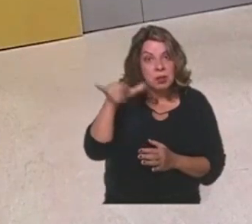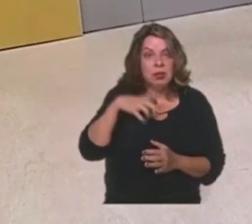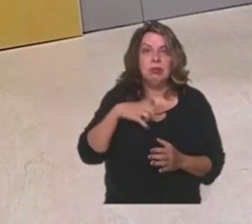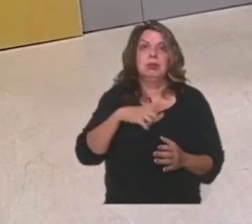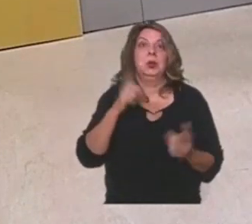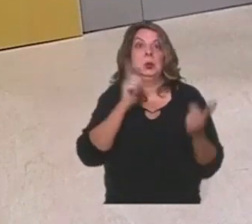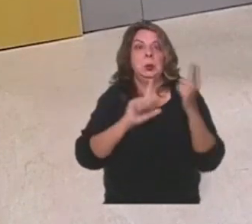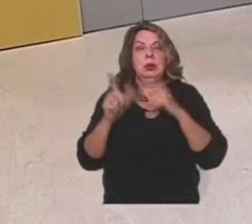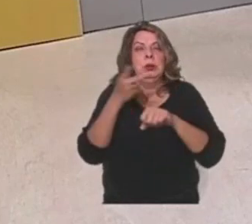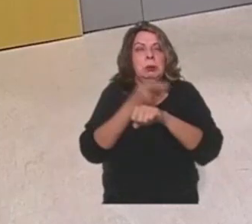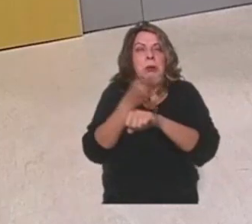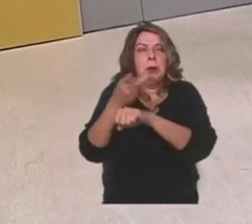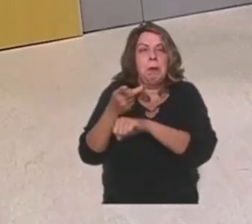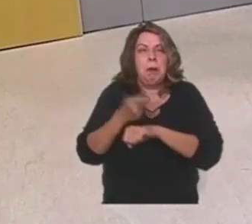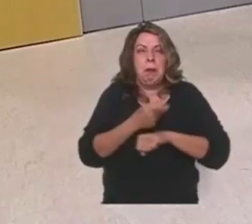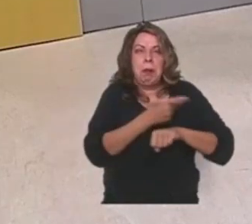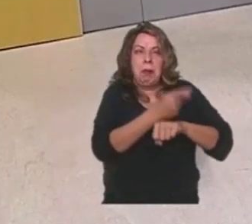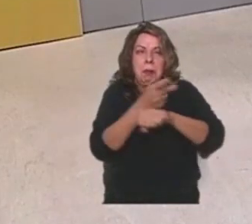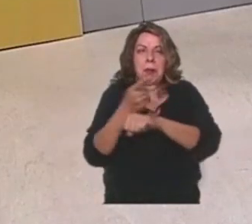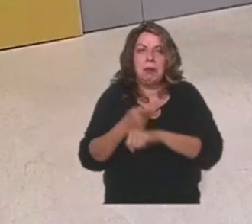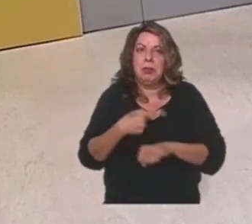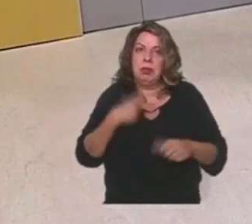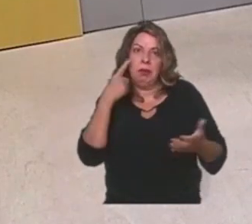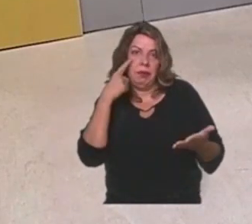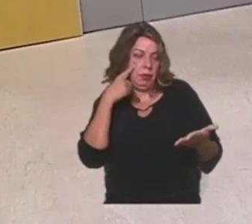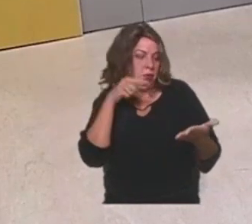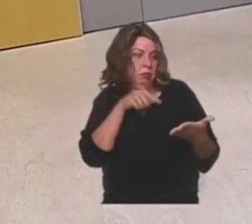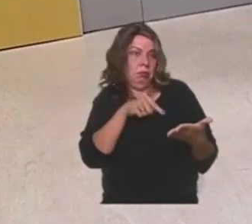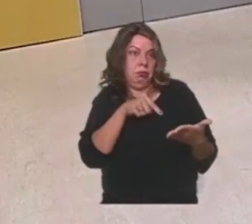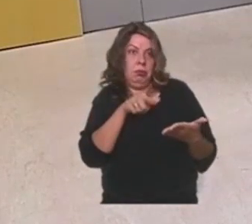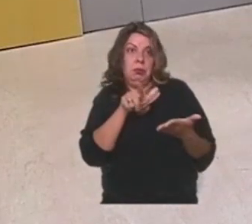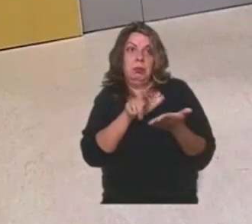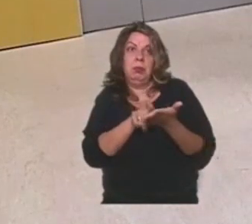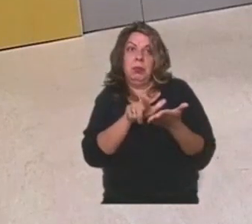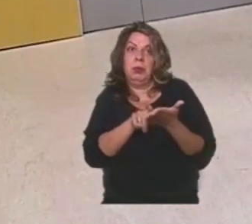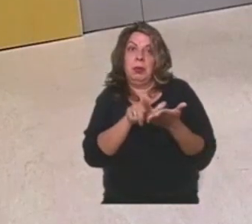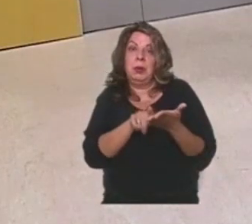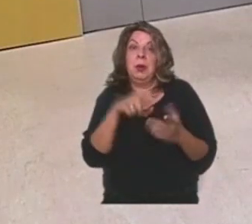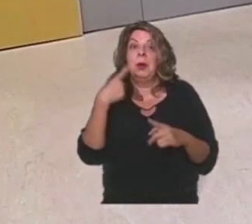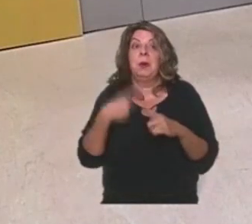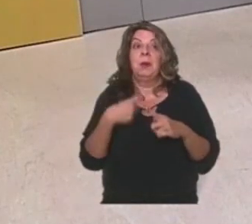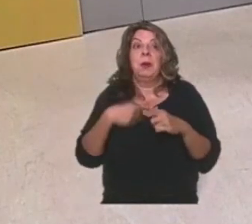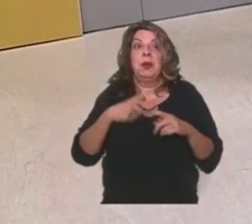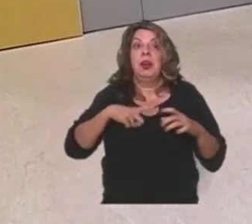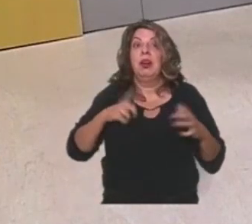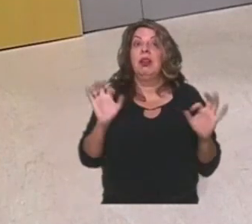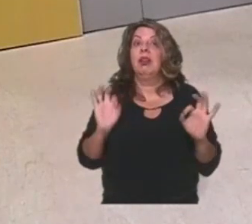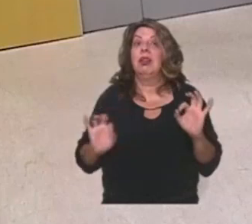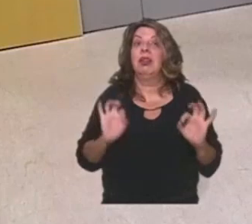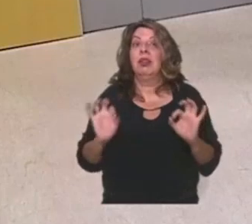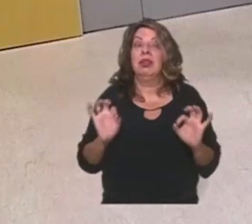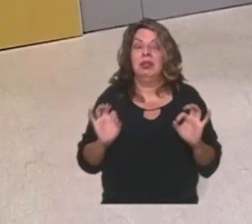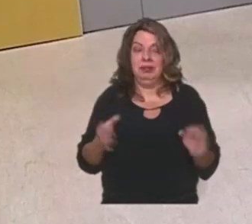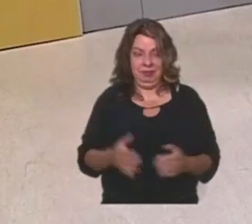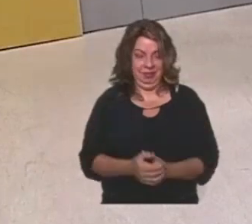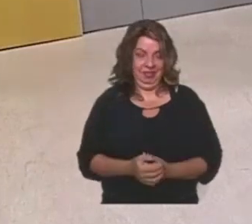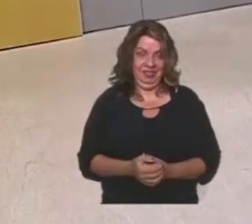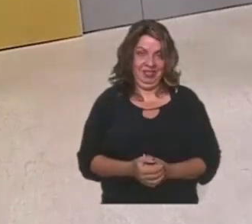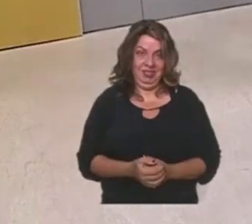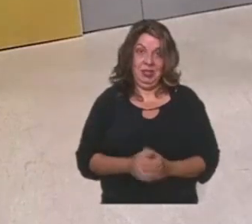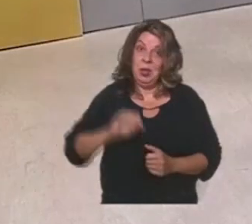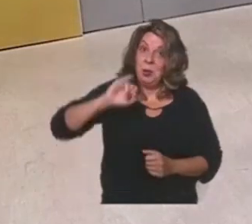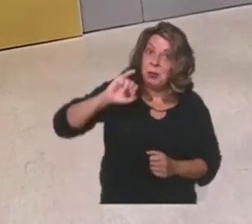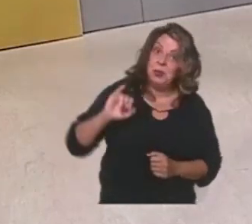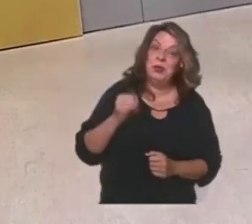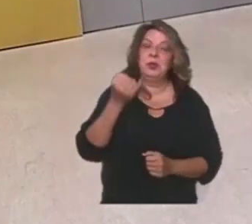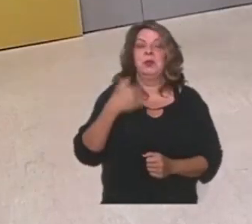mais gente, né? Então vai ficar ligado aí, já conferindo o seu título, porque a sua independência tá vindo aí. E quero